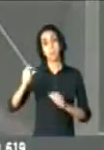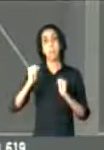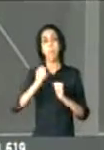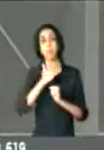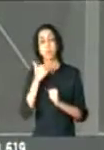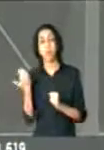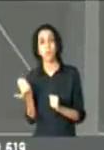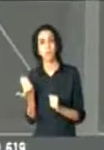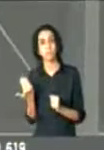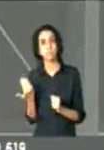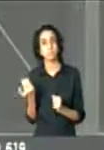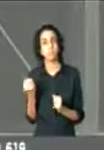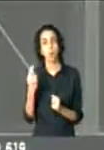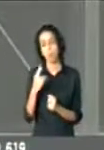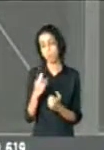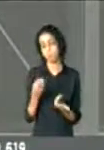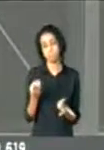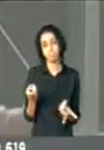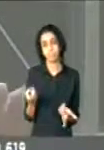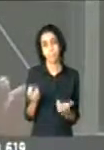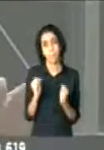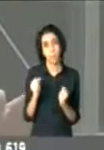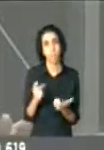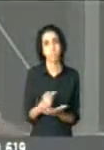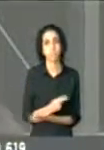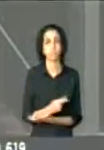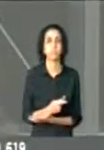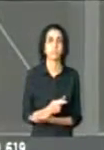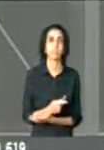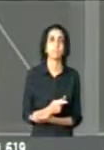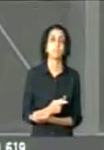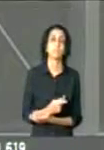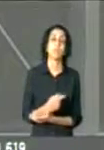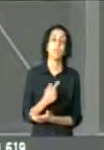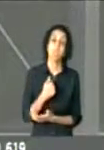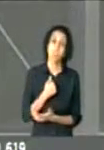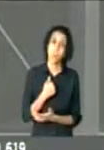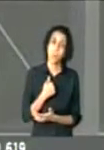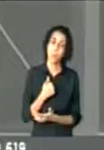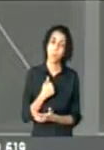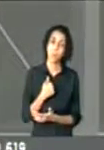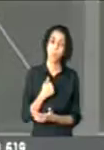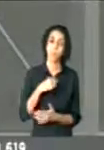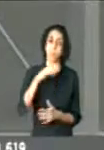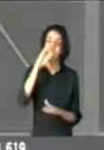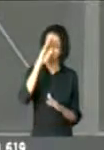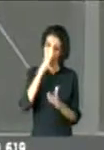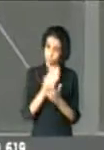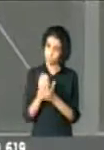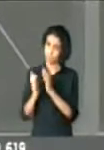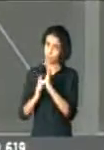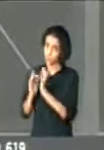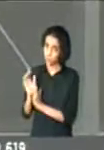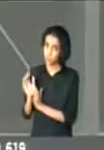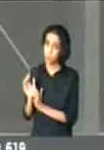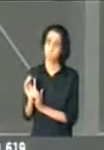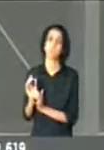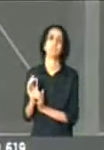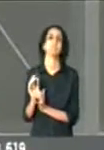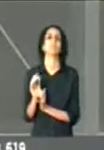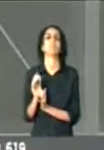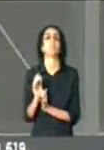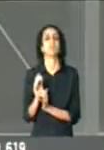com certeza morrerá. Eu também, mais uma vez, como cristão, mesmo não estando na lei pátria,